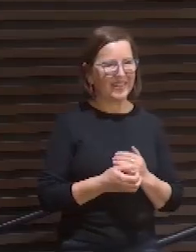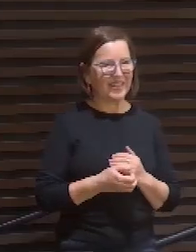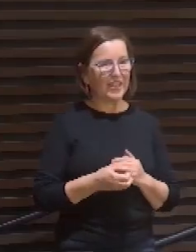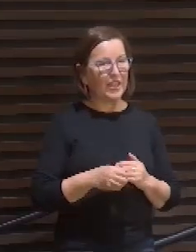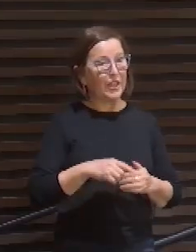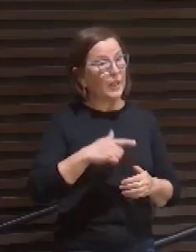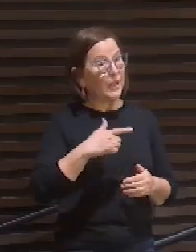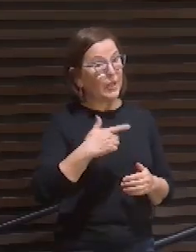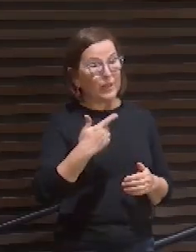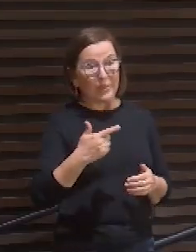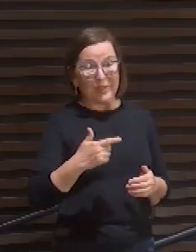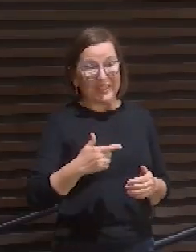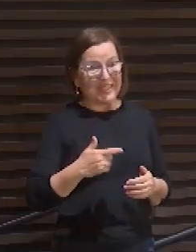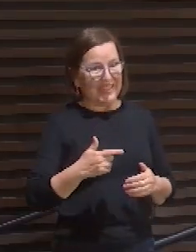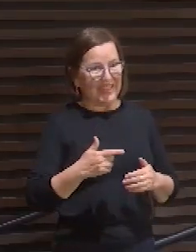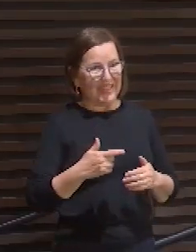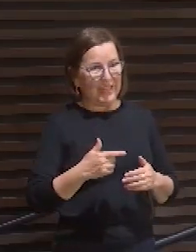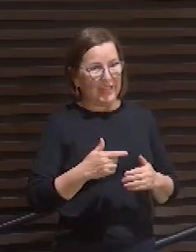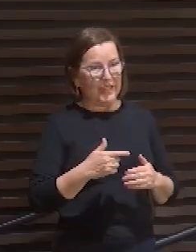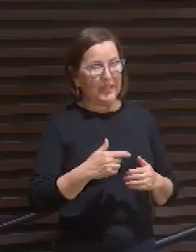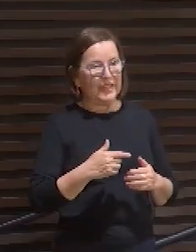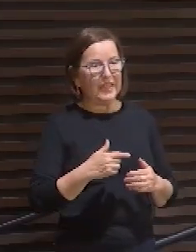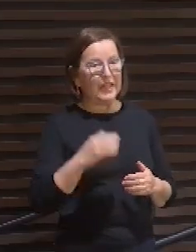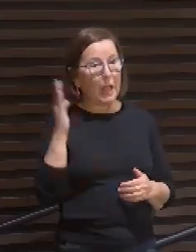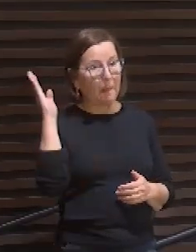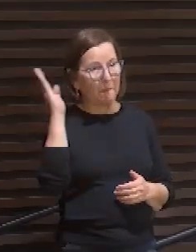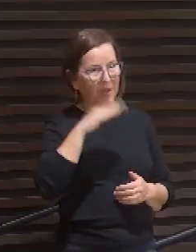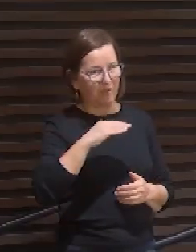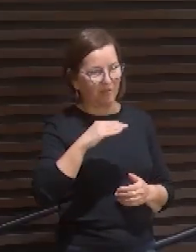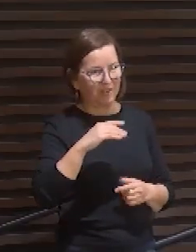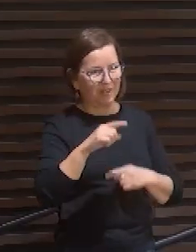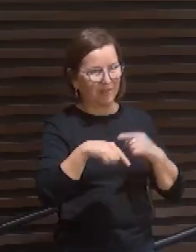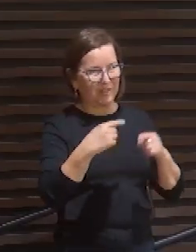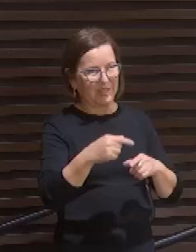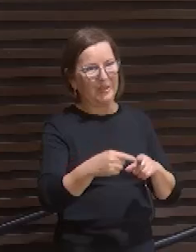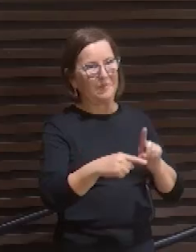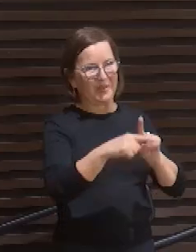maldição depois da cruz, nem que a vaca tussa.